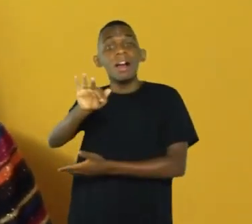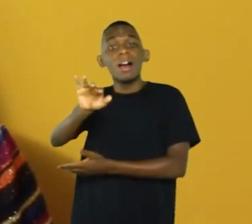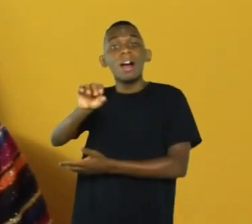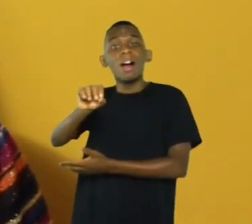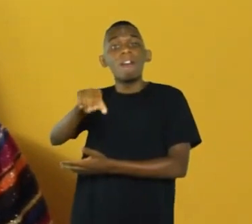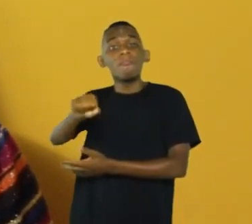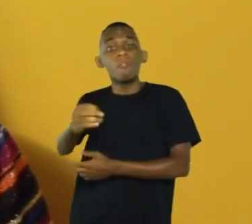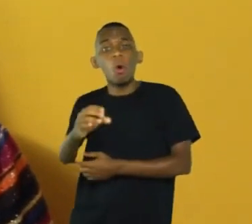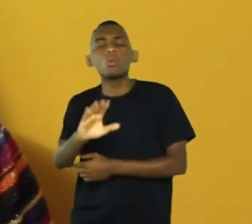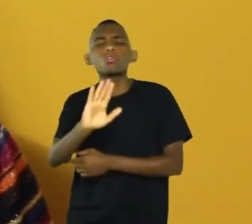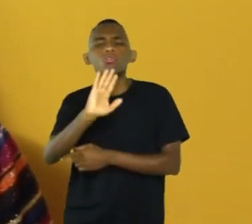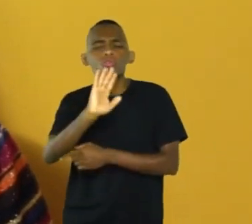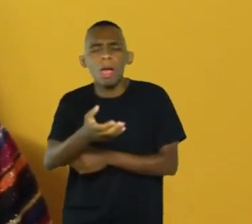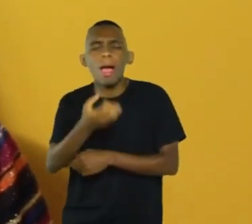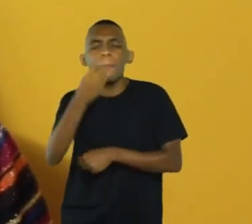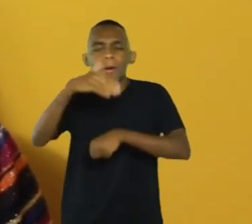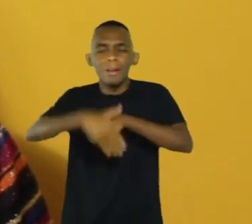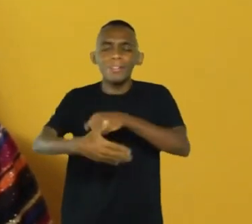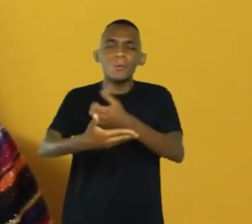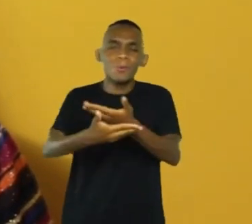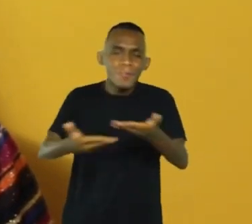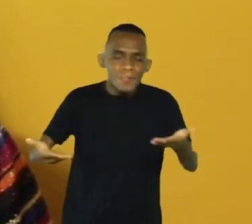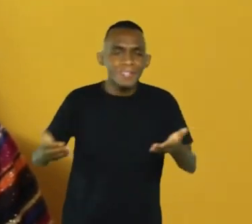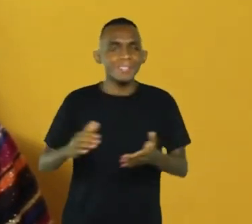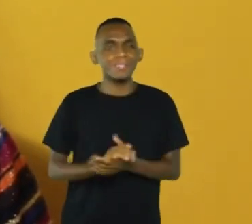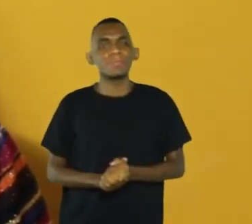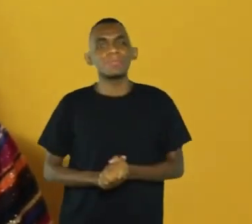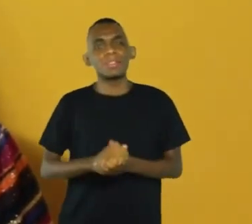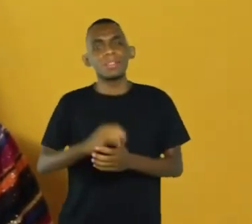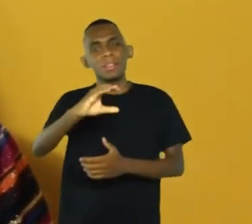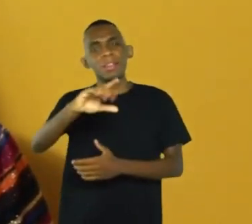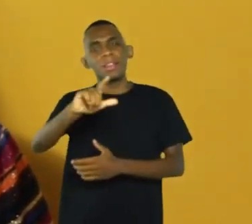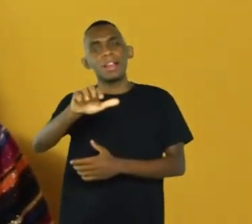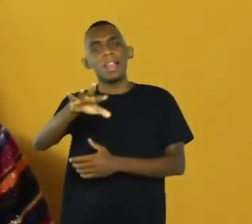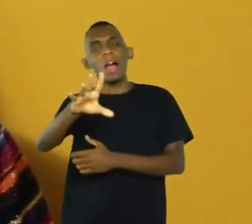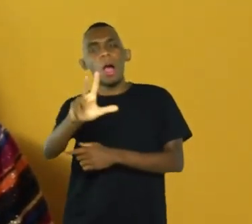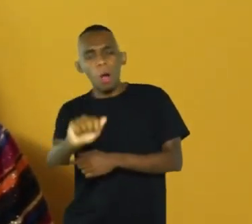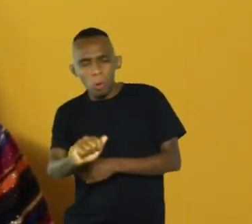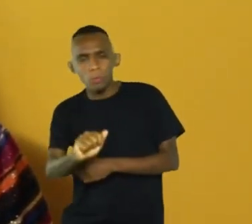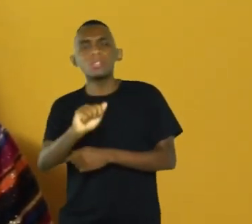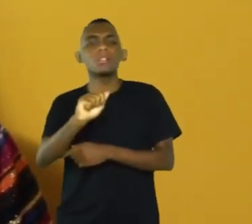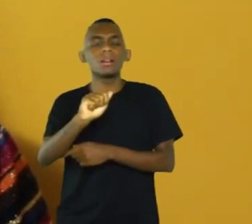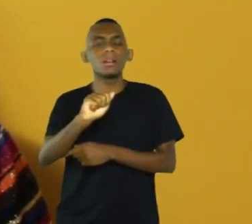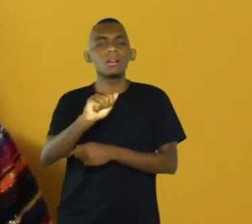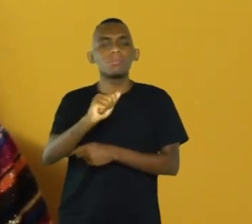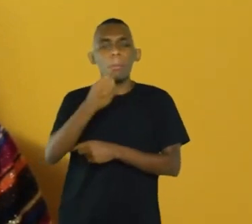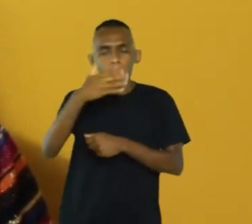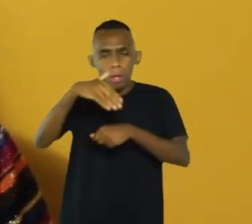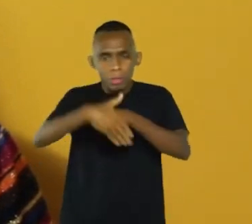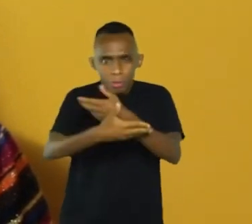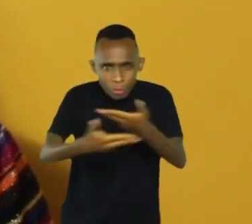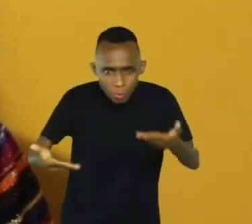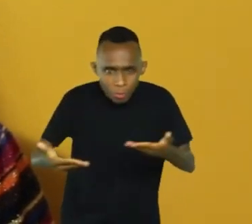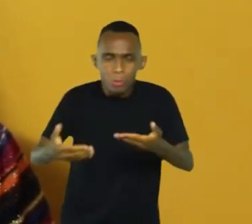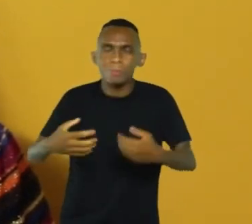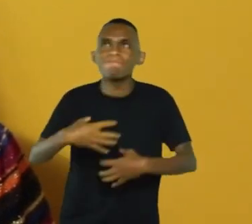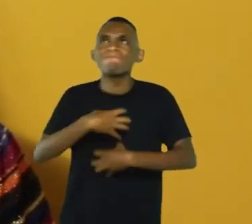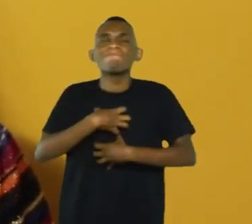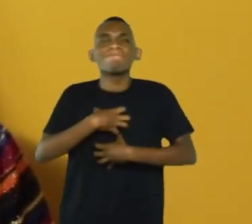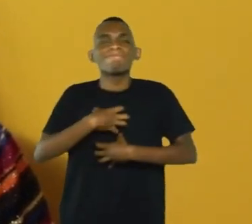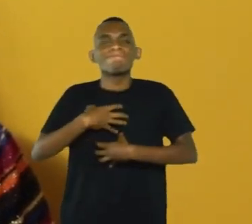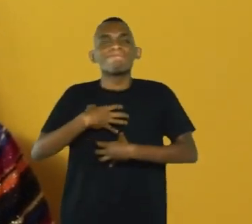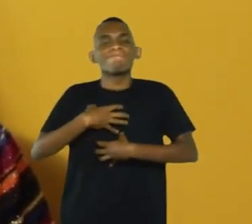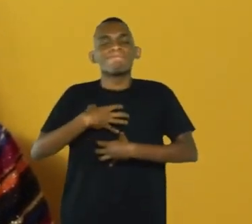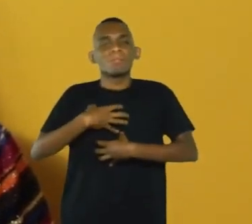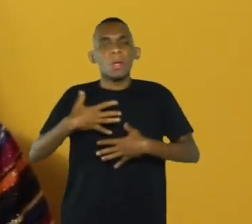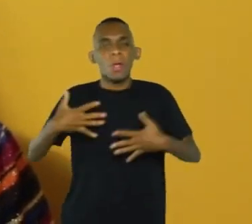noite. É, a Cláudia Andrade dando boa noite, que privilégio ver e ouvir a Cris novamente. O